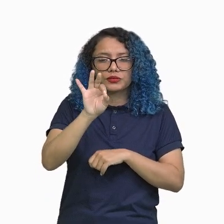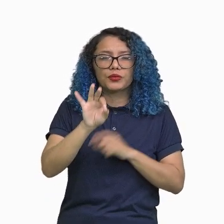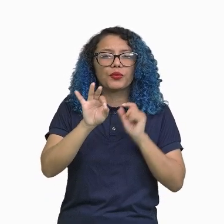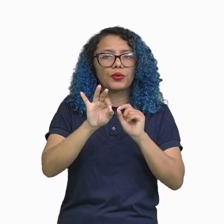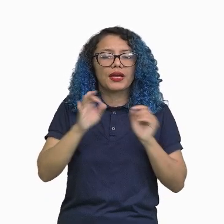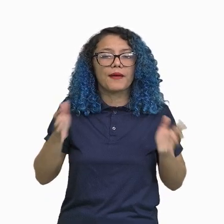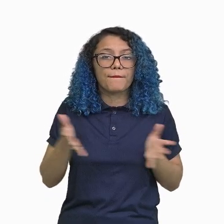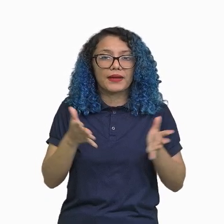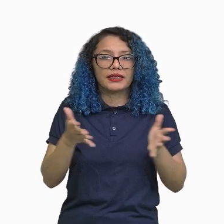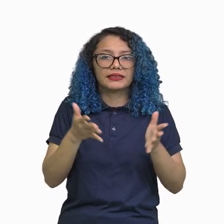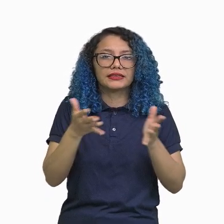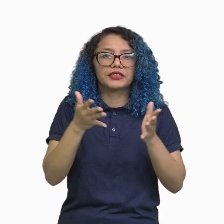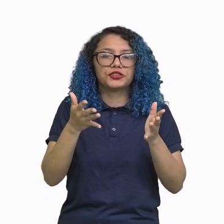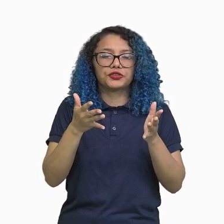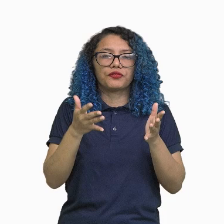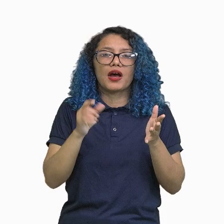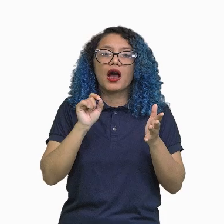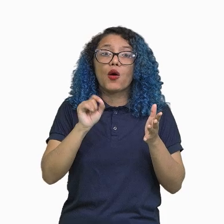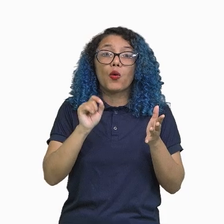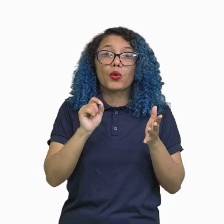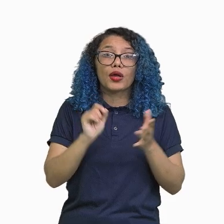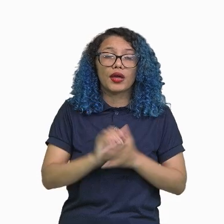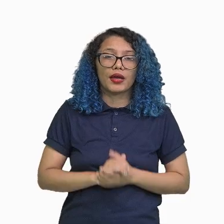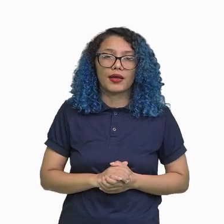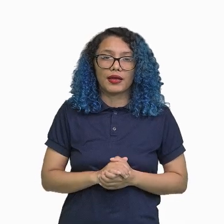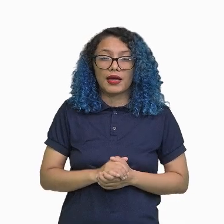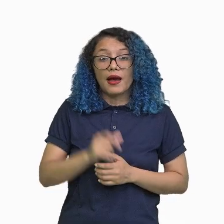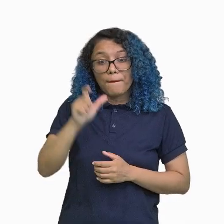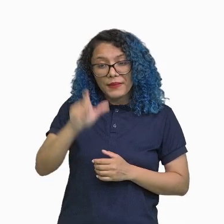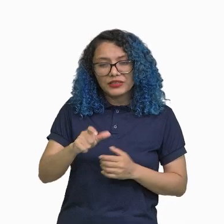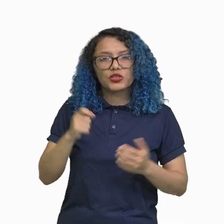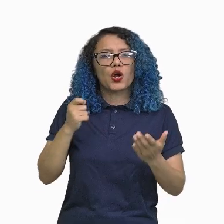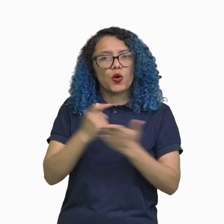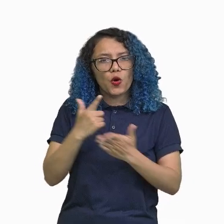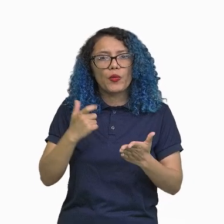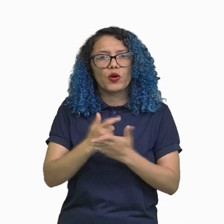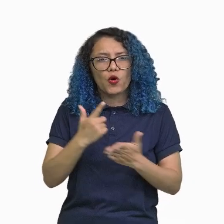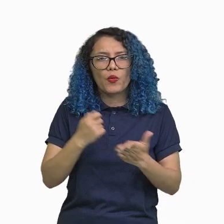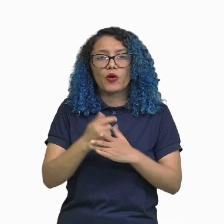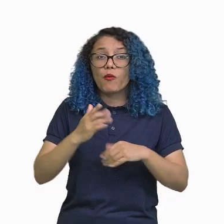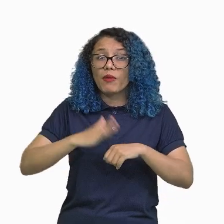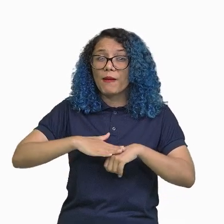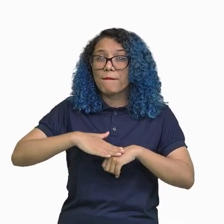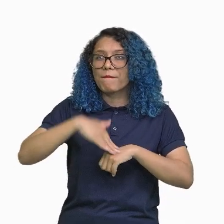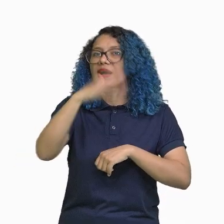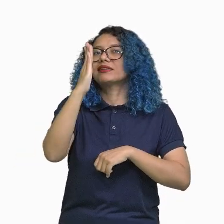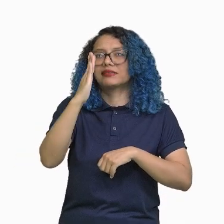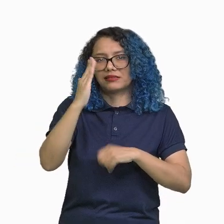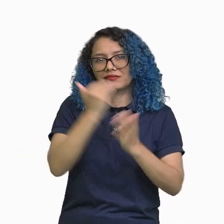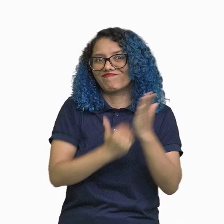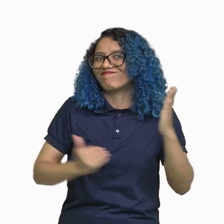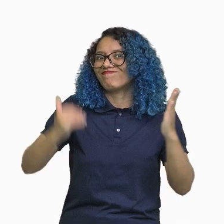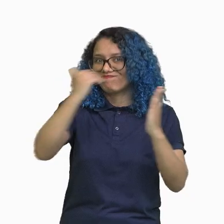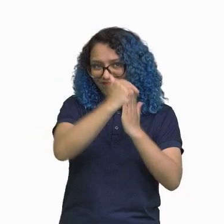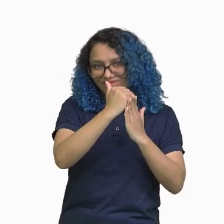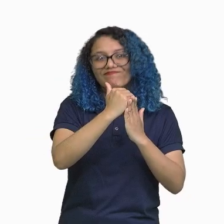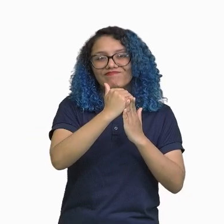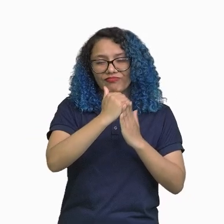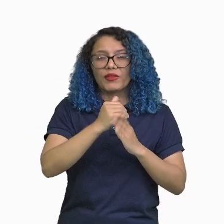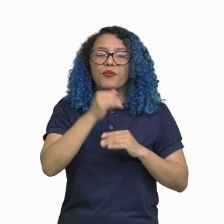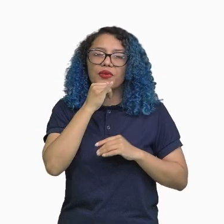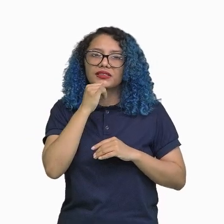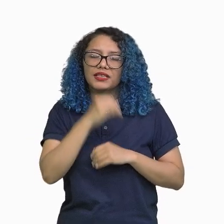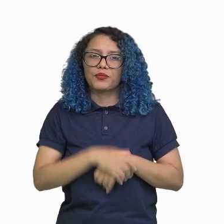incentivo condicional. Para quê? Para que o cliente gaste mais do que já havia planejado. É justamente aquilo, você já sai de